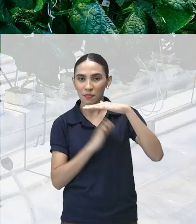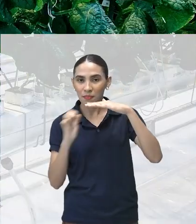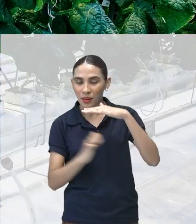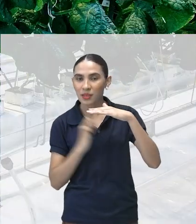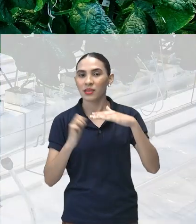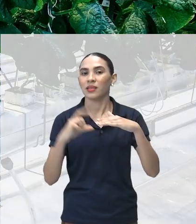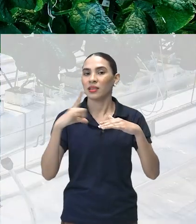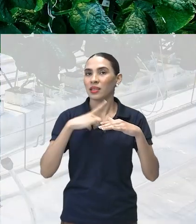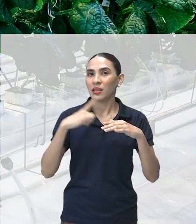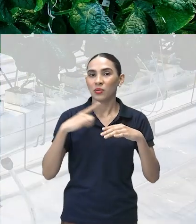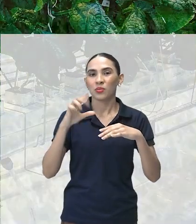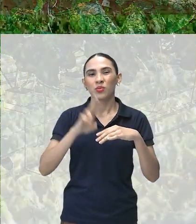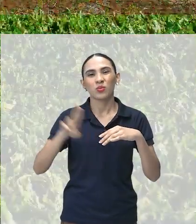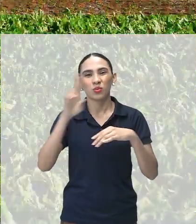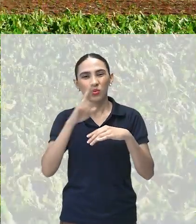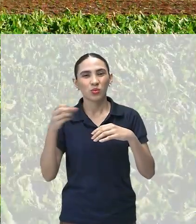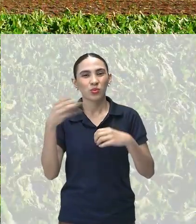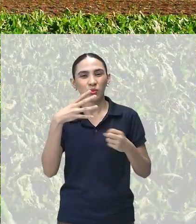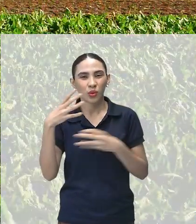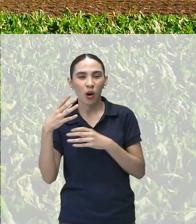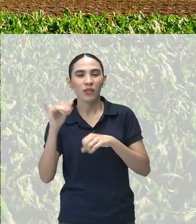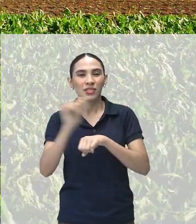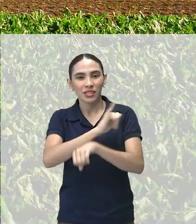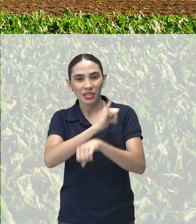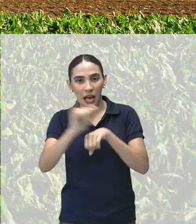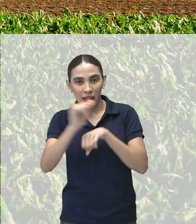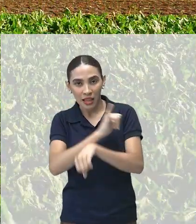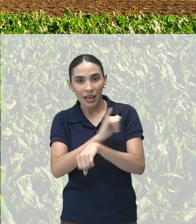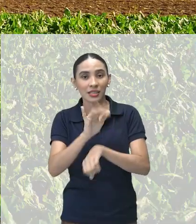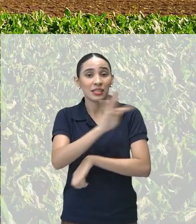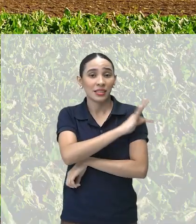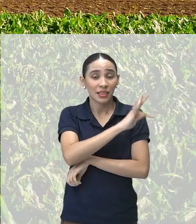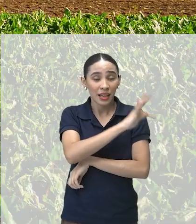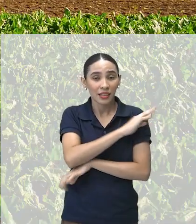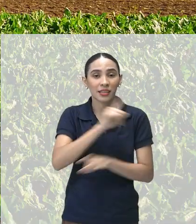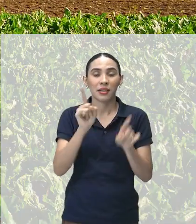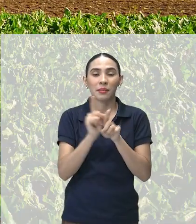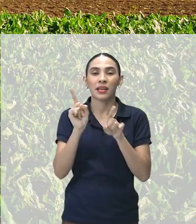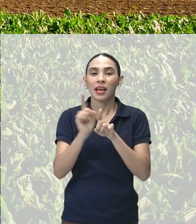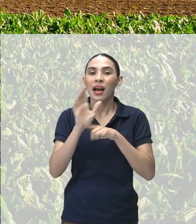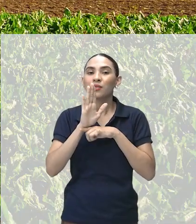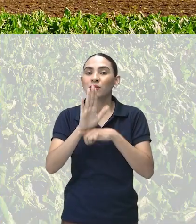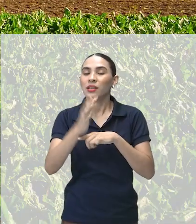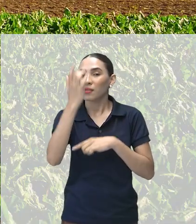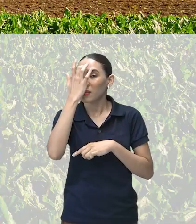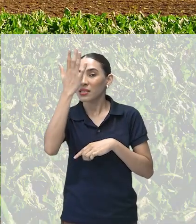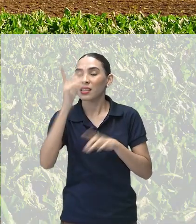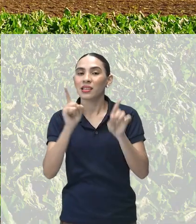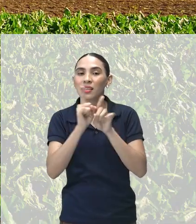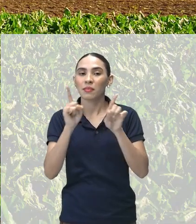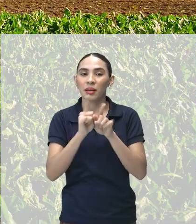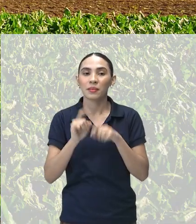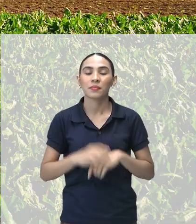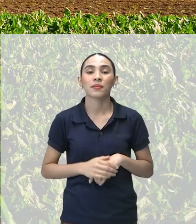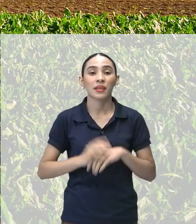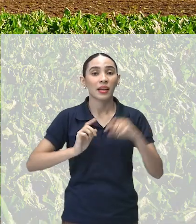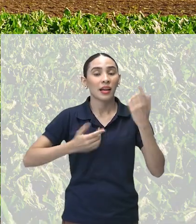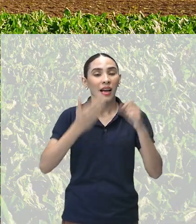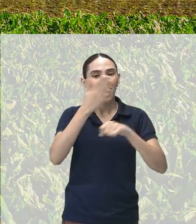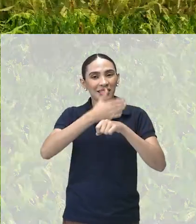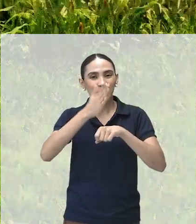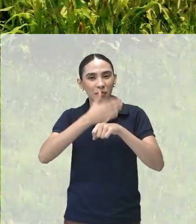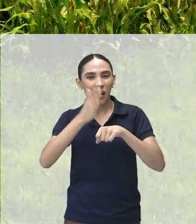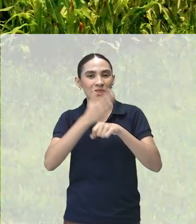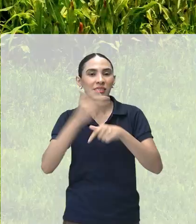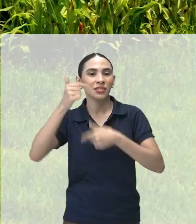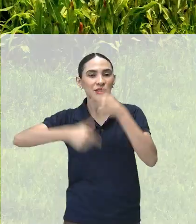onde acaba se utilizando as novas técnicas e ajudando, facilitando as atividades,